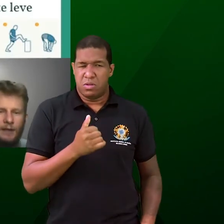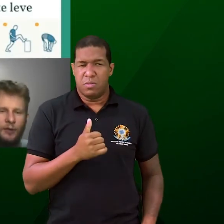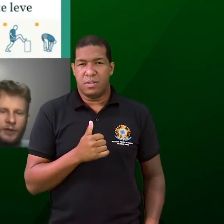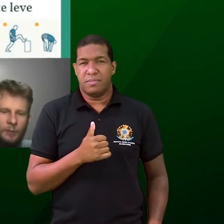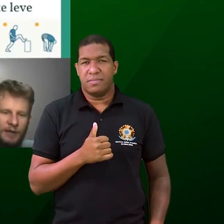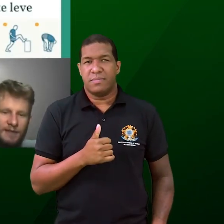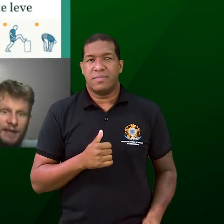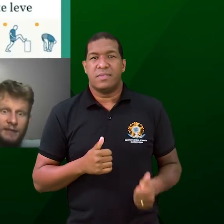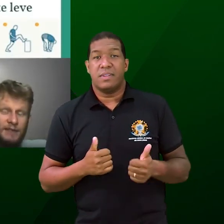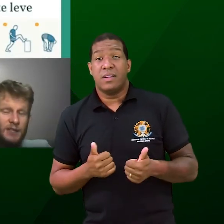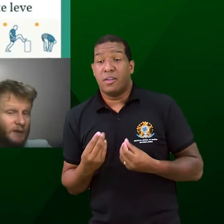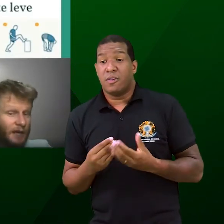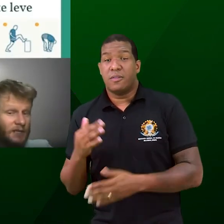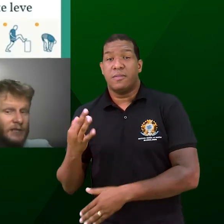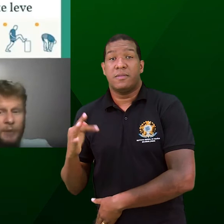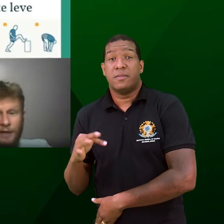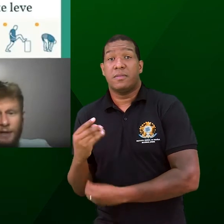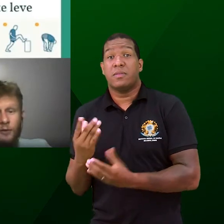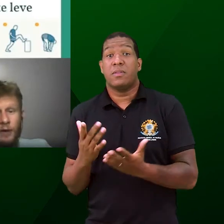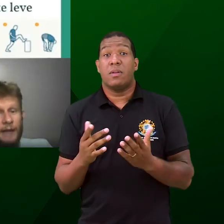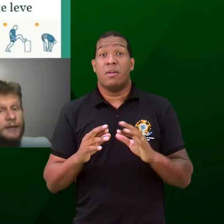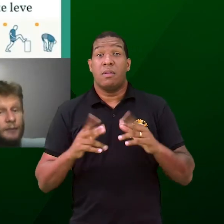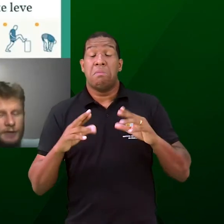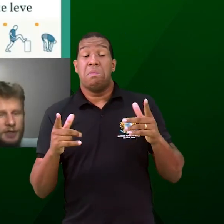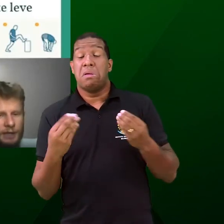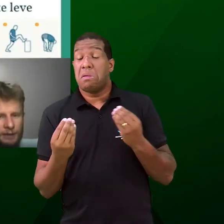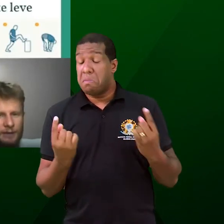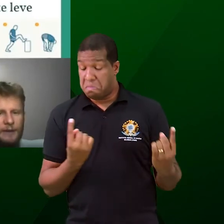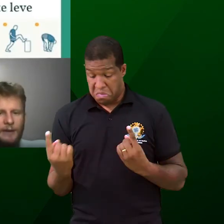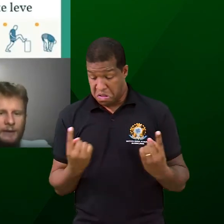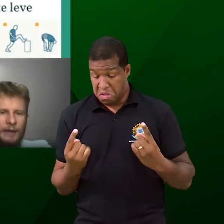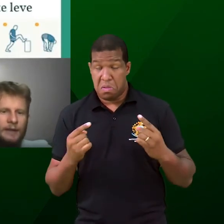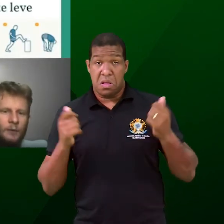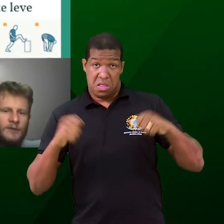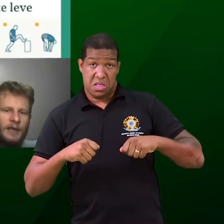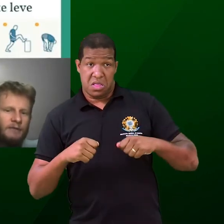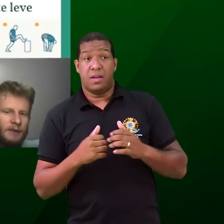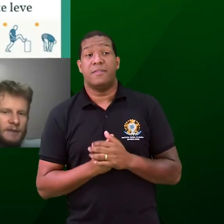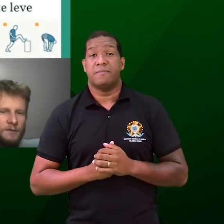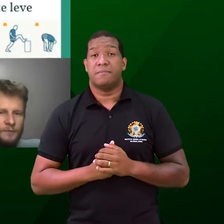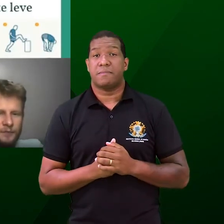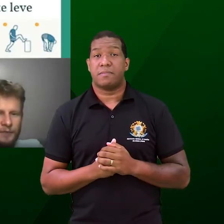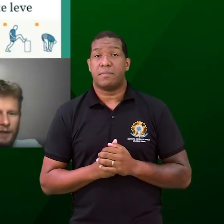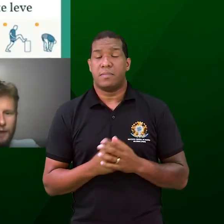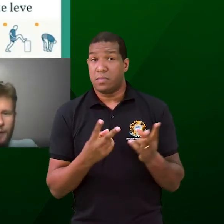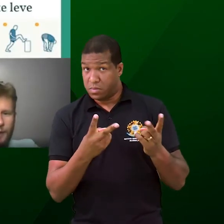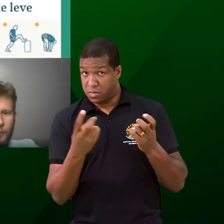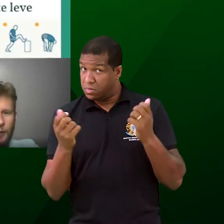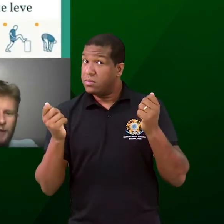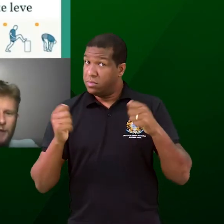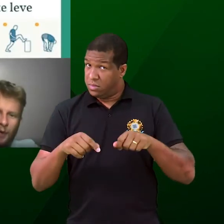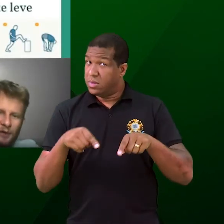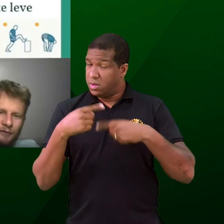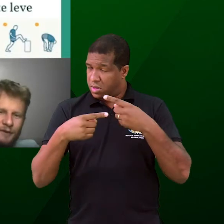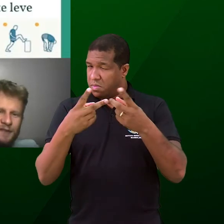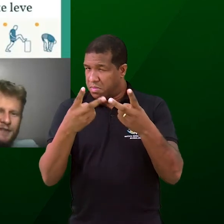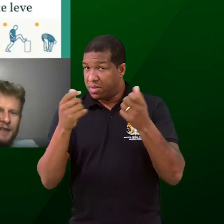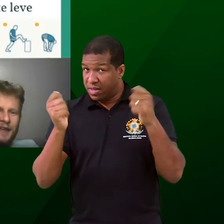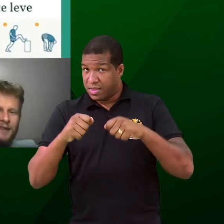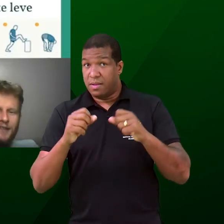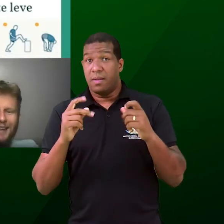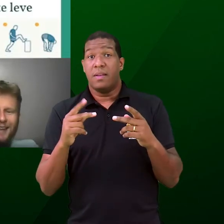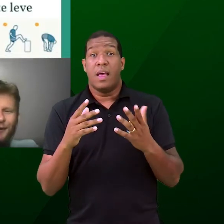correr? Que intensidade eu vou correr? A gente viu o que é a intensidade já, tá? A gente viu que se mede através da frequência cardíaca. Então,